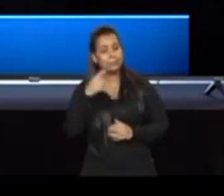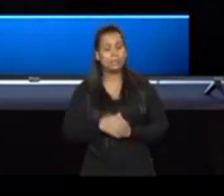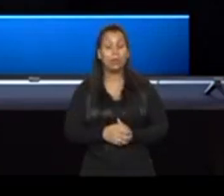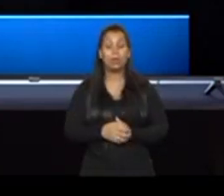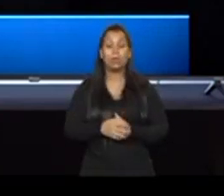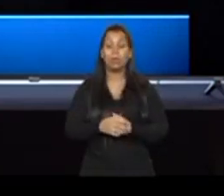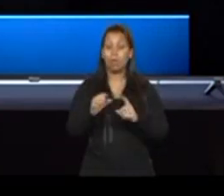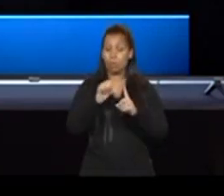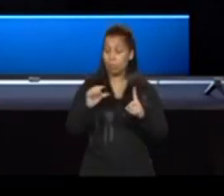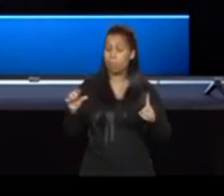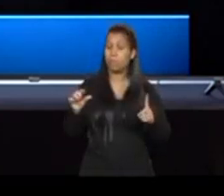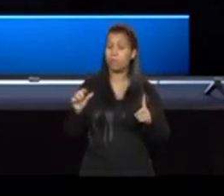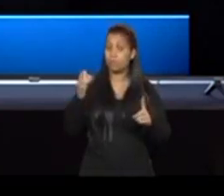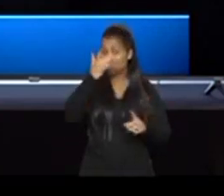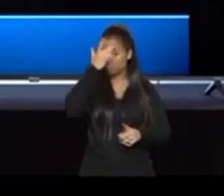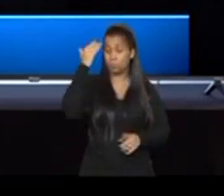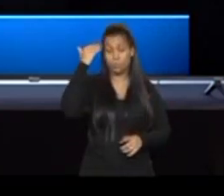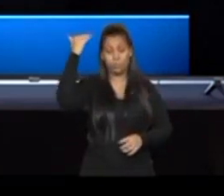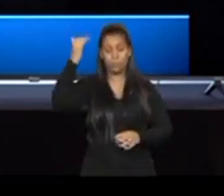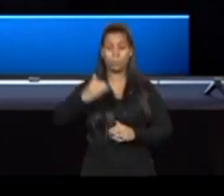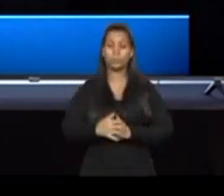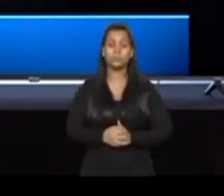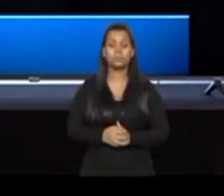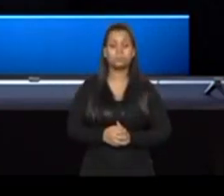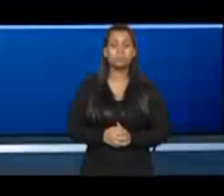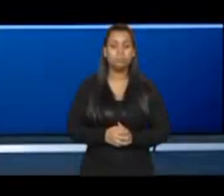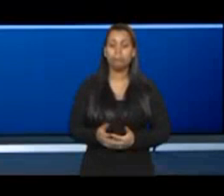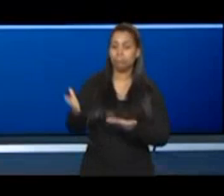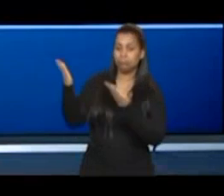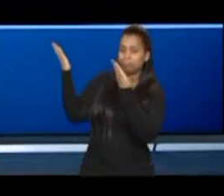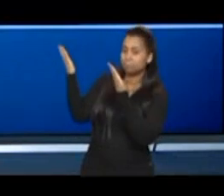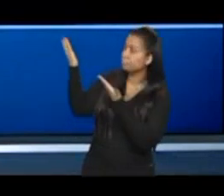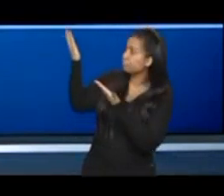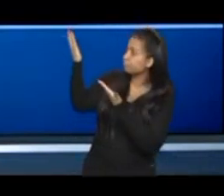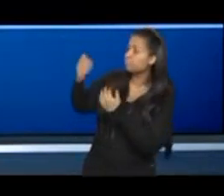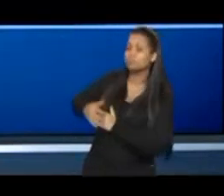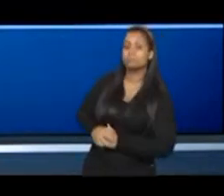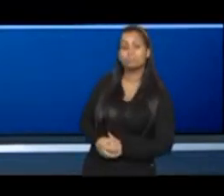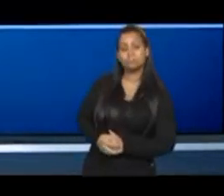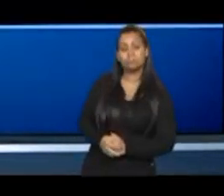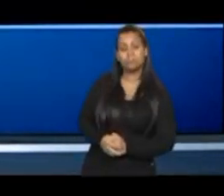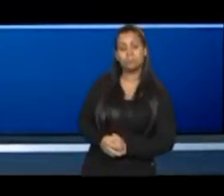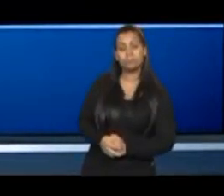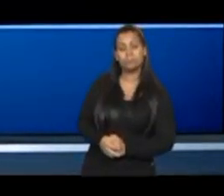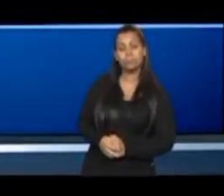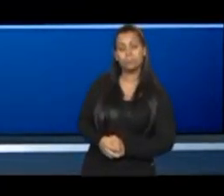olha, uma frase de um historiador muito famosa: a incompreensão